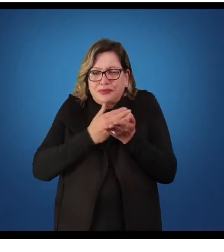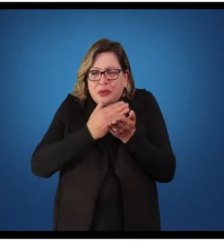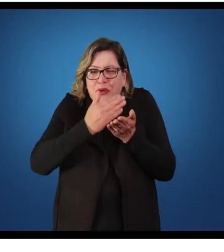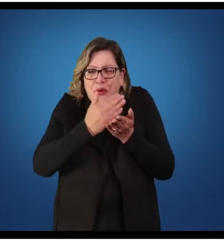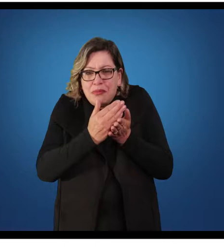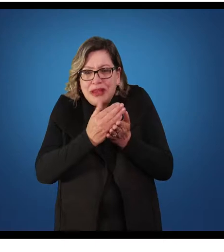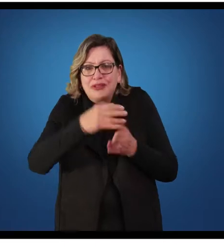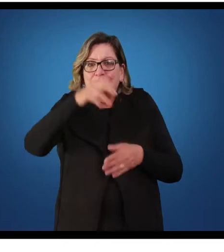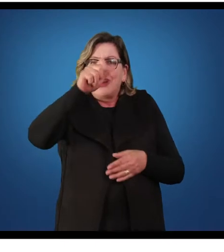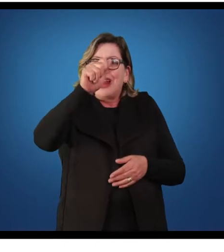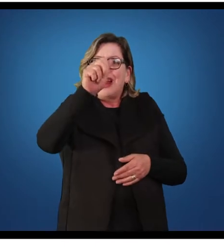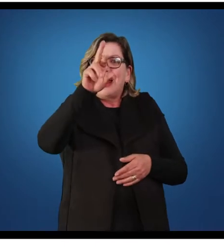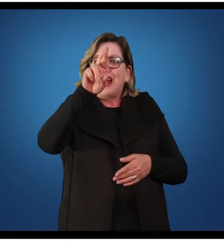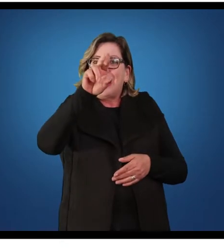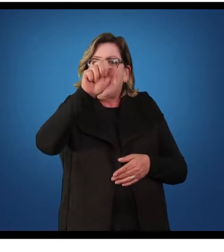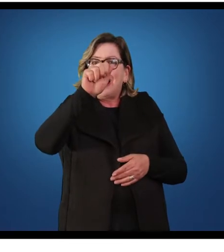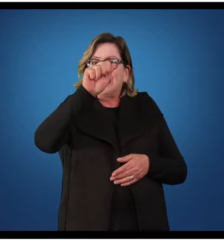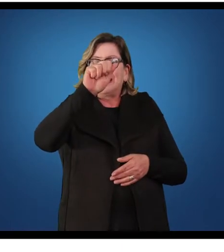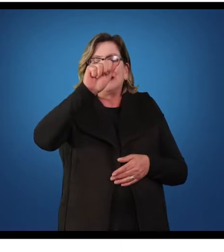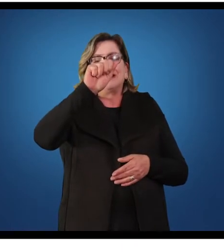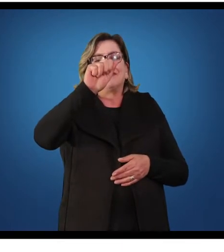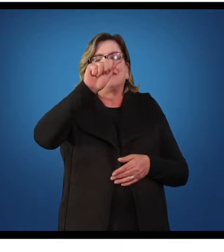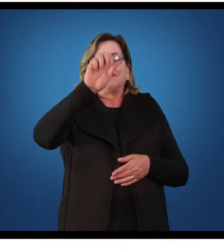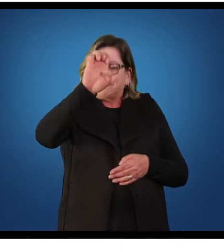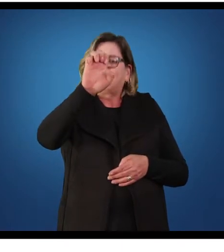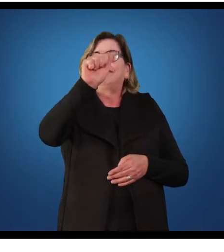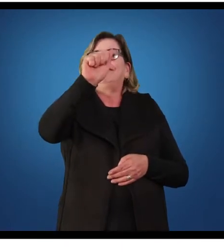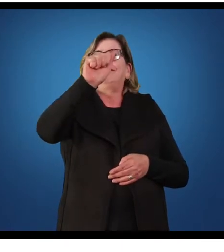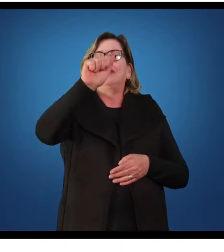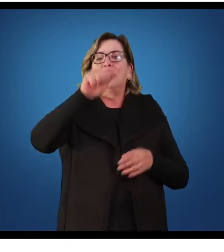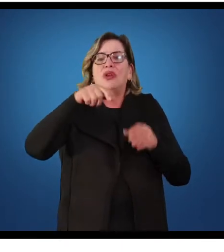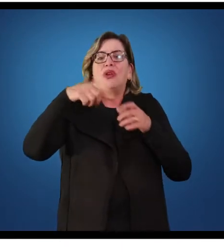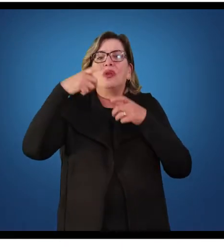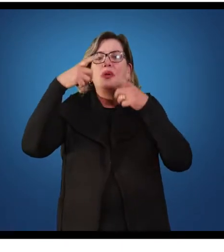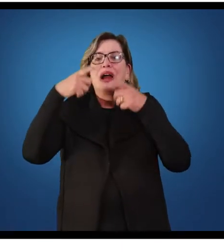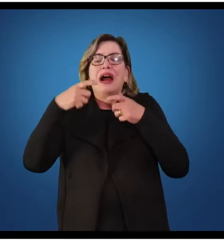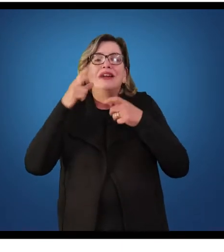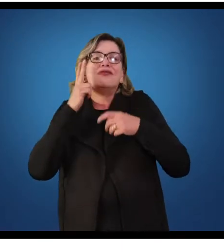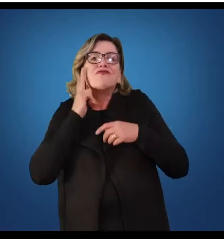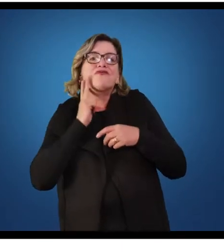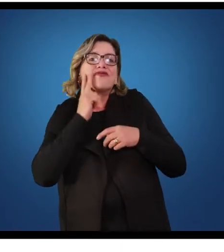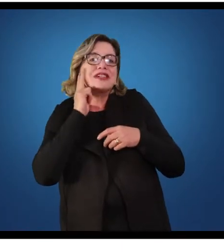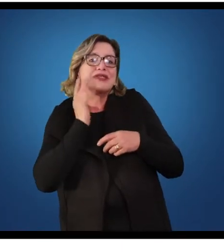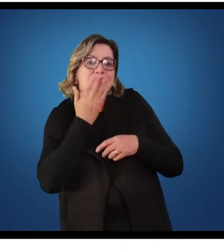área, nesse bordô aqui, certo? Só nesse espaço aqui, vai!